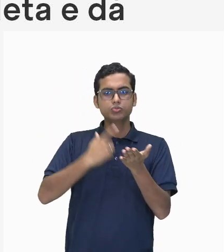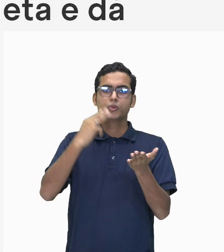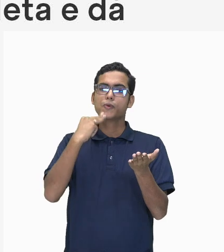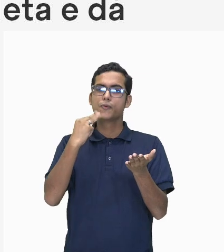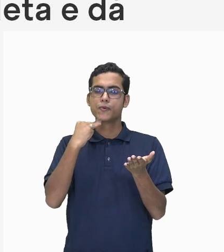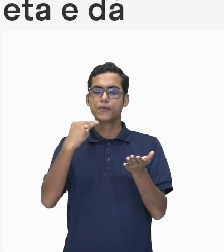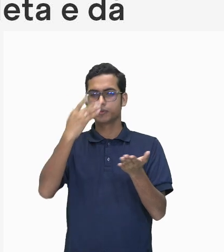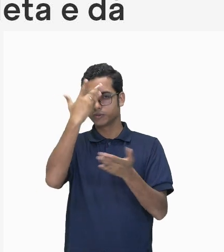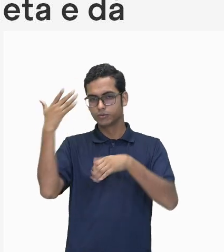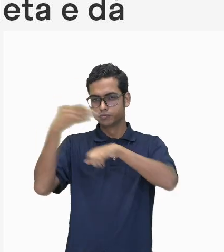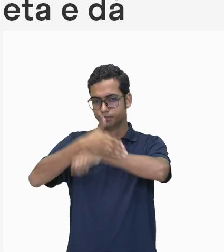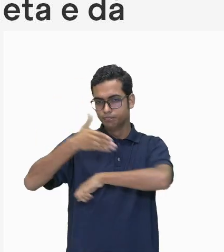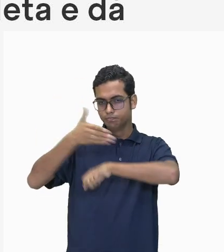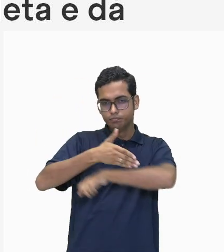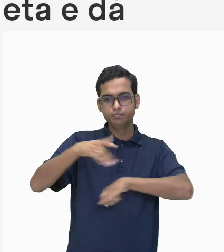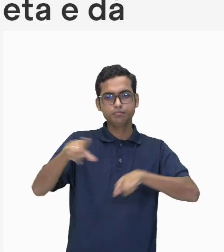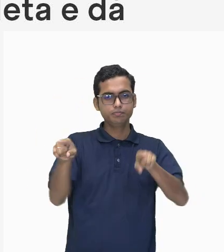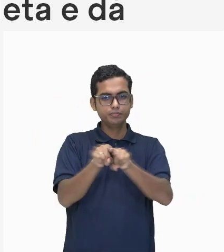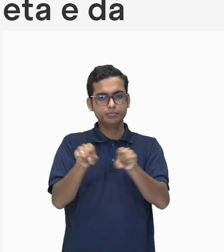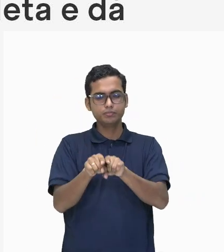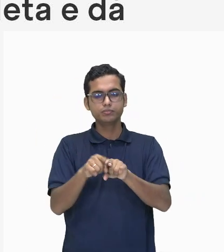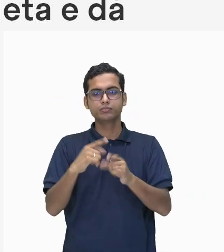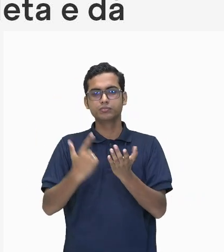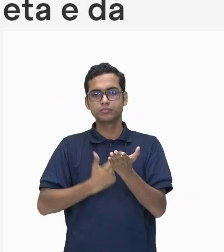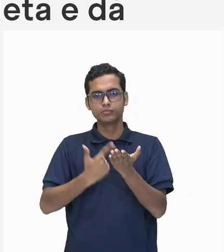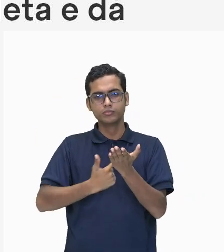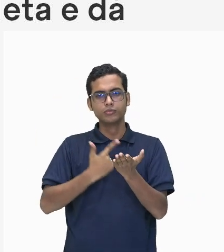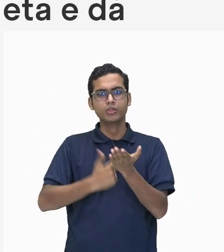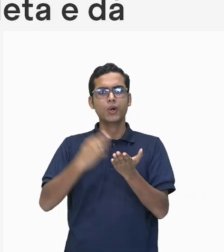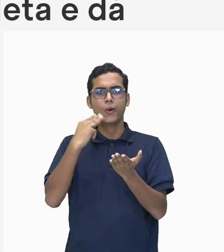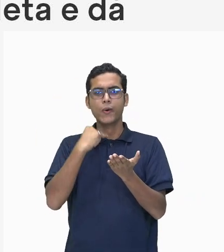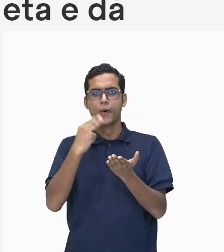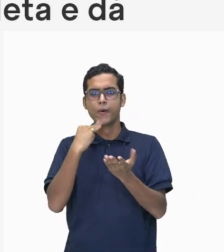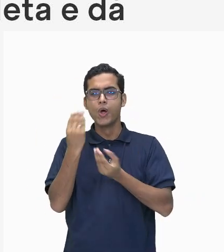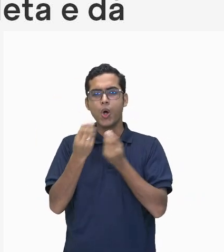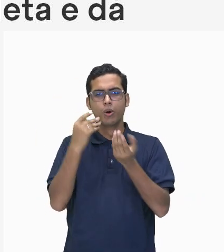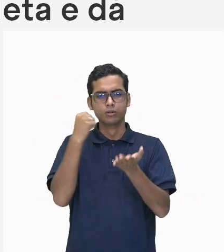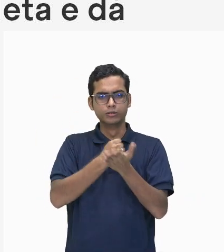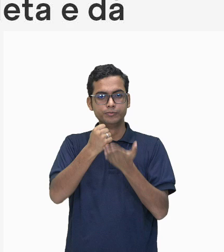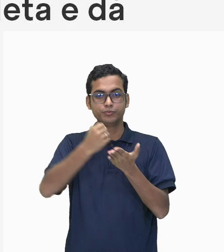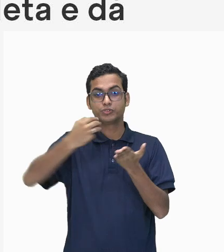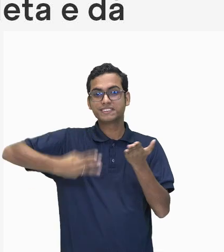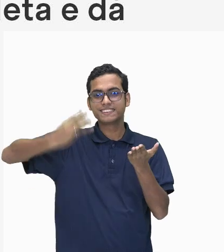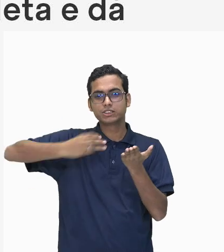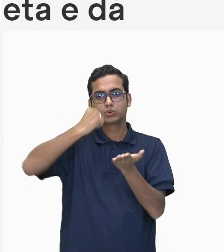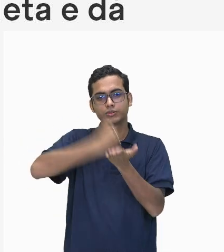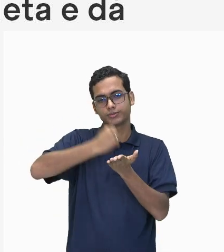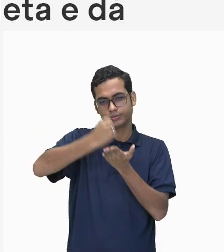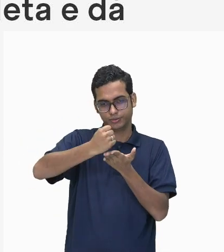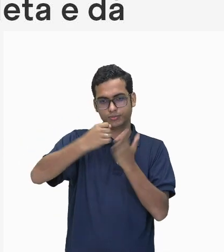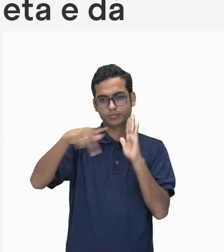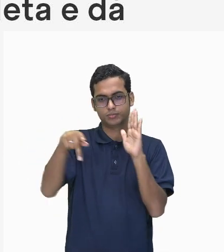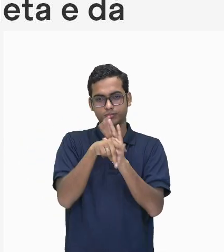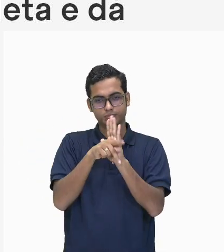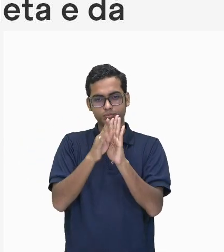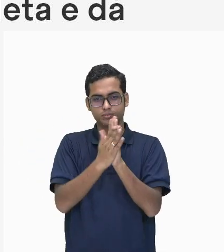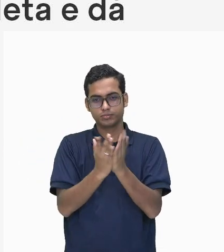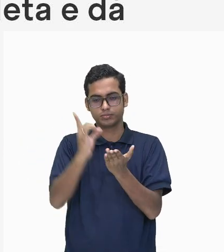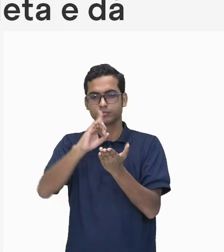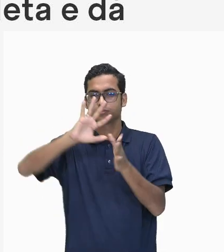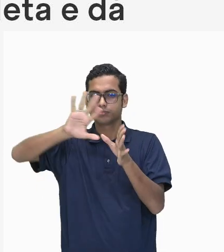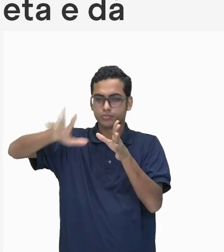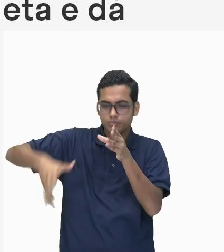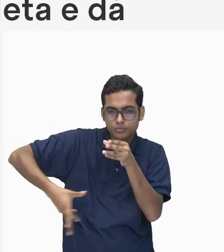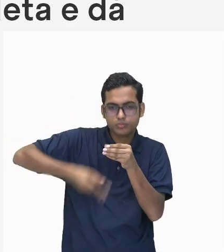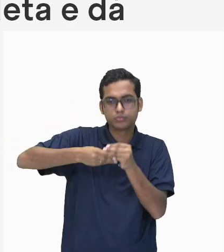só que interessante. Esse livro é um terceiro testamento que completa e dá pleno significado